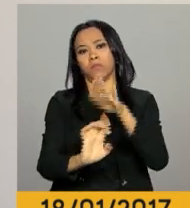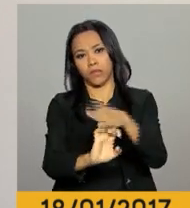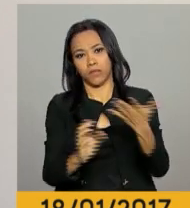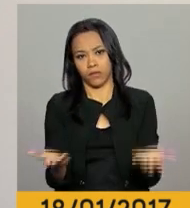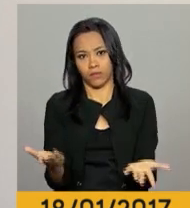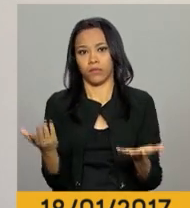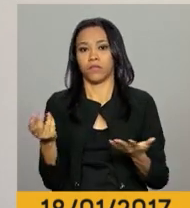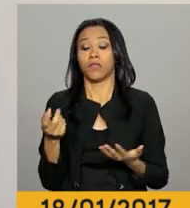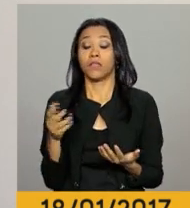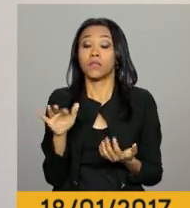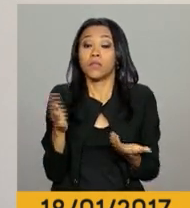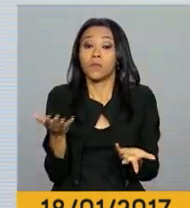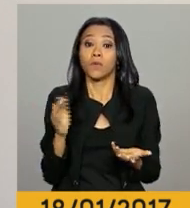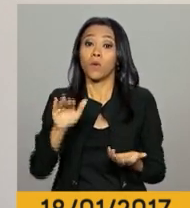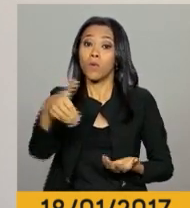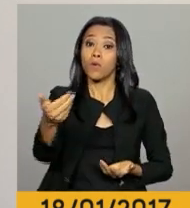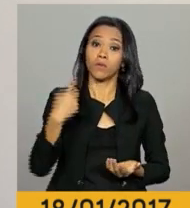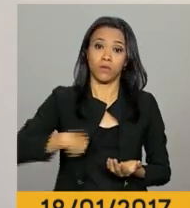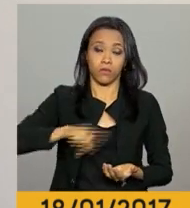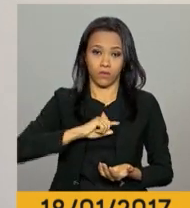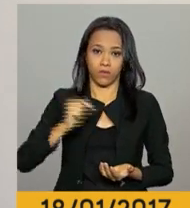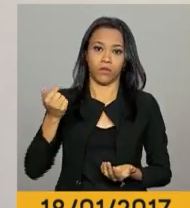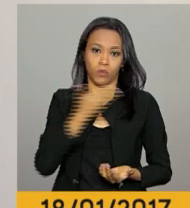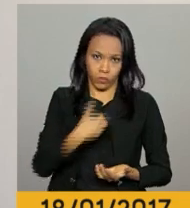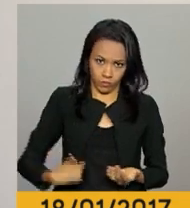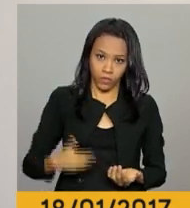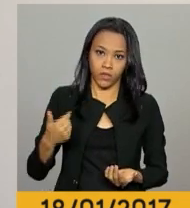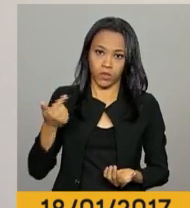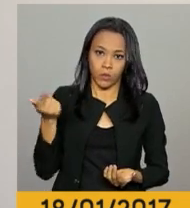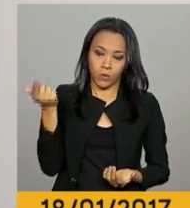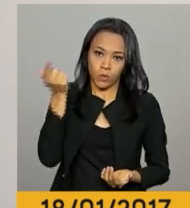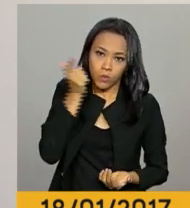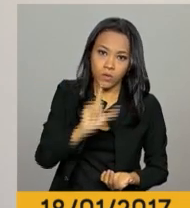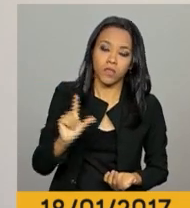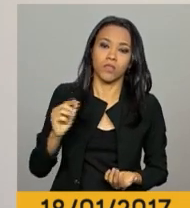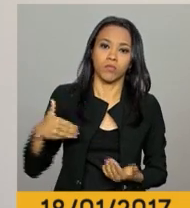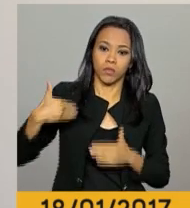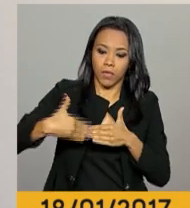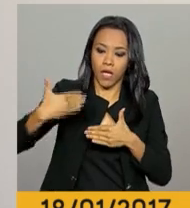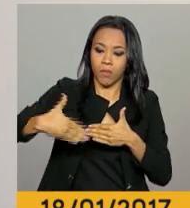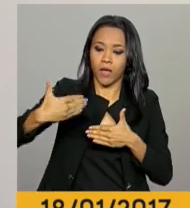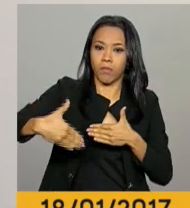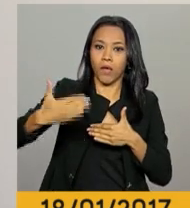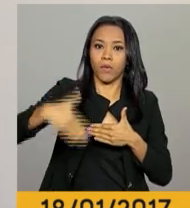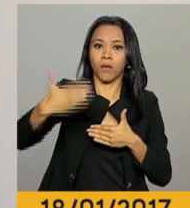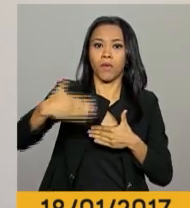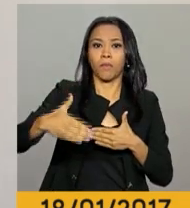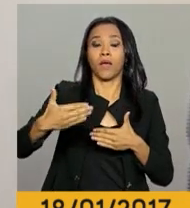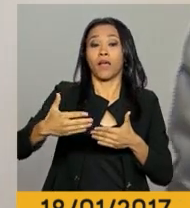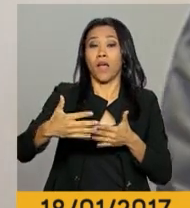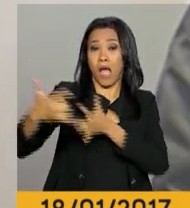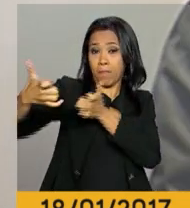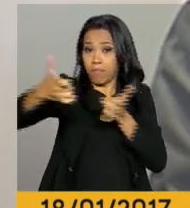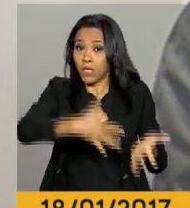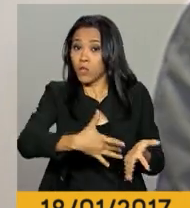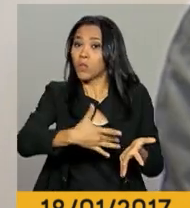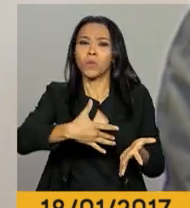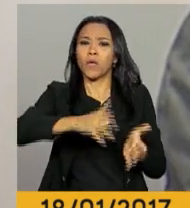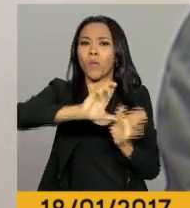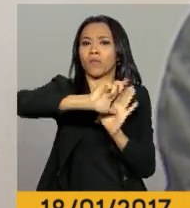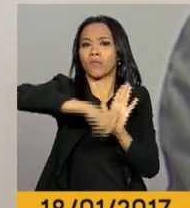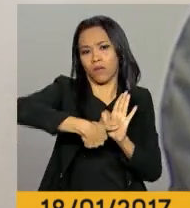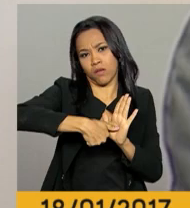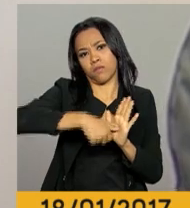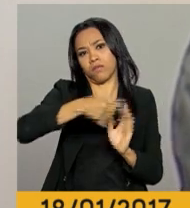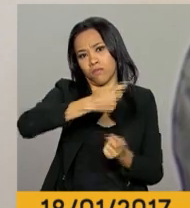e quando o o o nós conseguimos ou ou estamos conseguindo sair da recessão que é o primeiro passo que